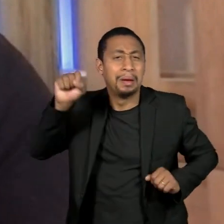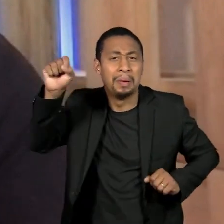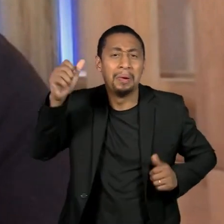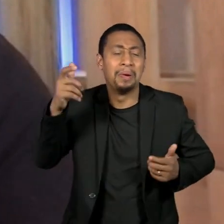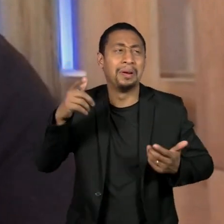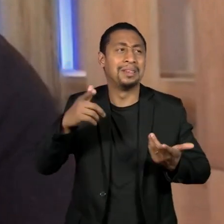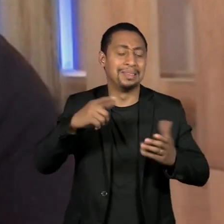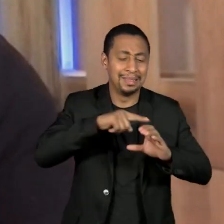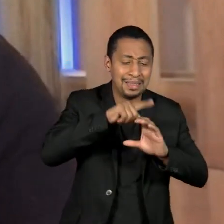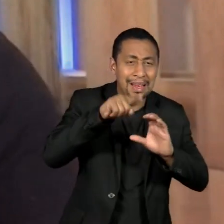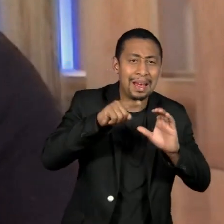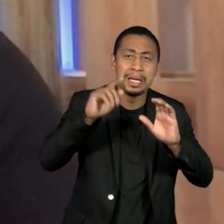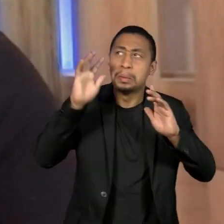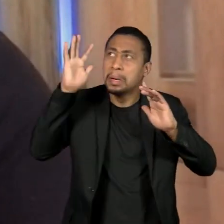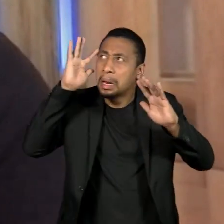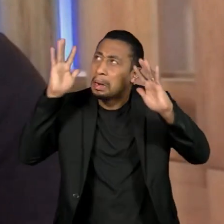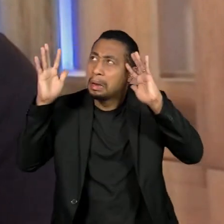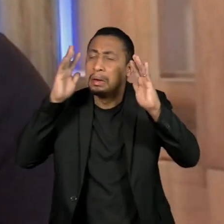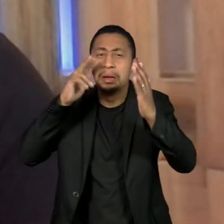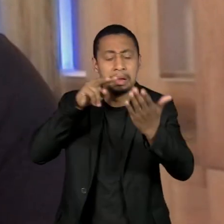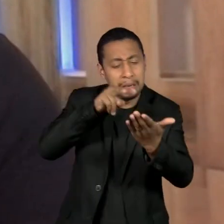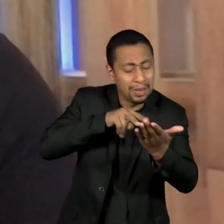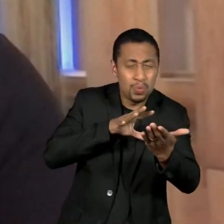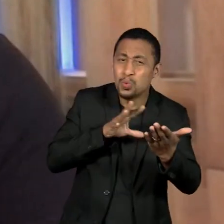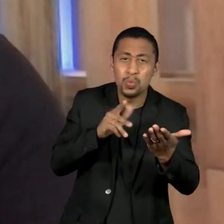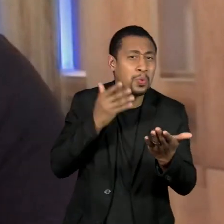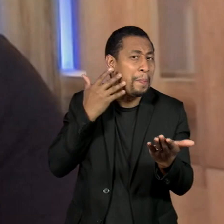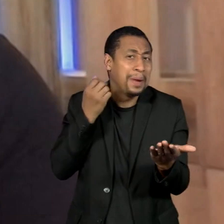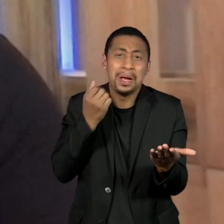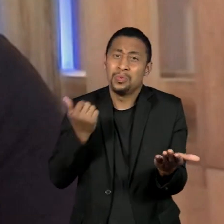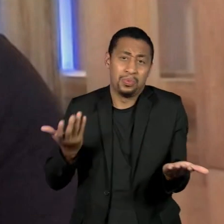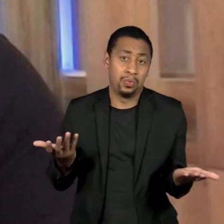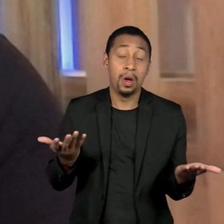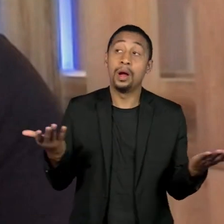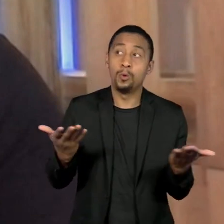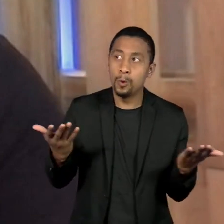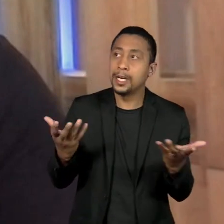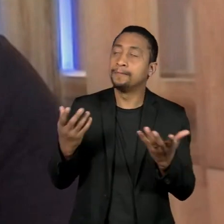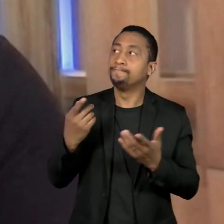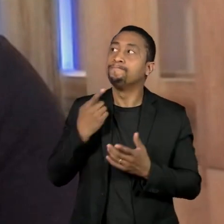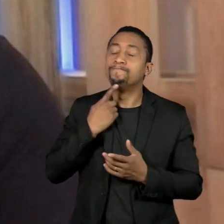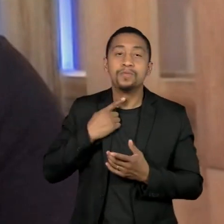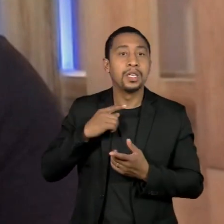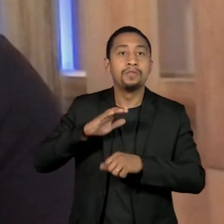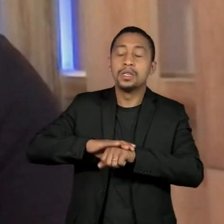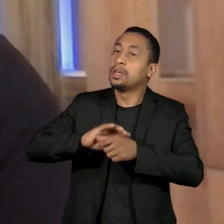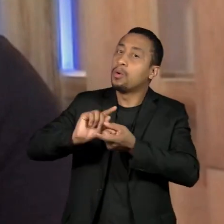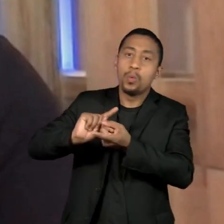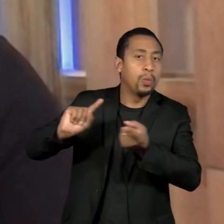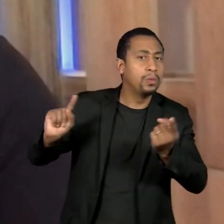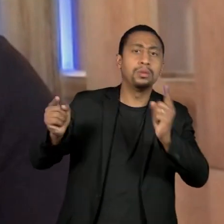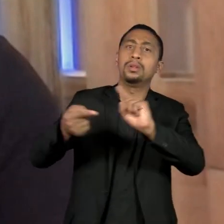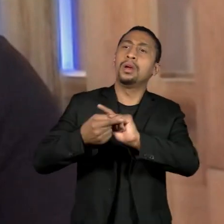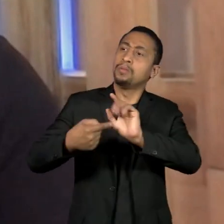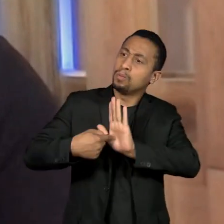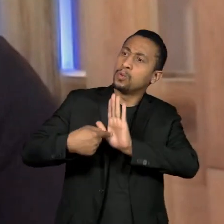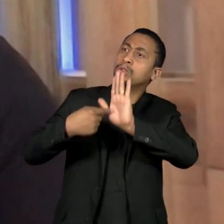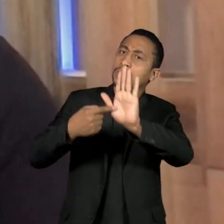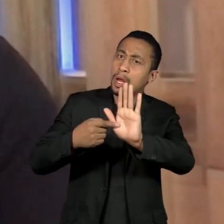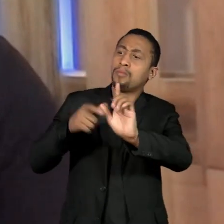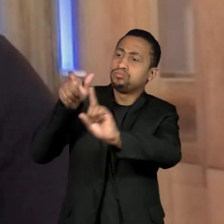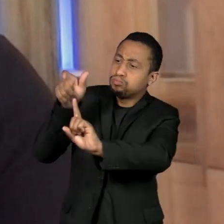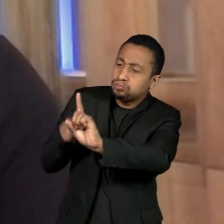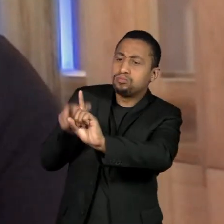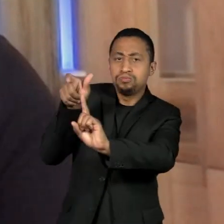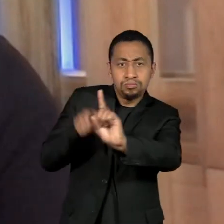de repente, a gente começa a pensar, e se eu puder fazer o processo inverso? Eu quero que as pessoas também conheçam as figuras negras, também se relacionem com